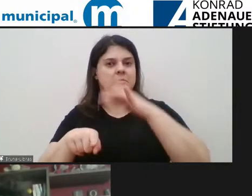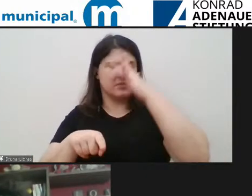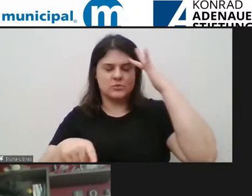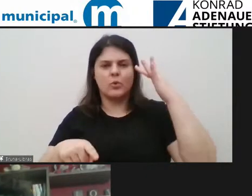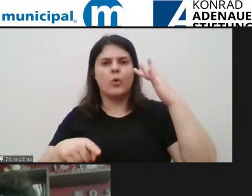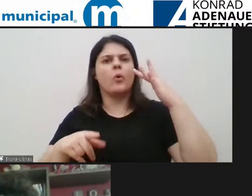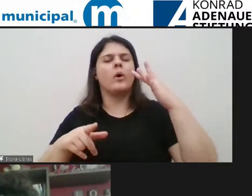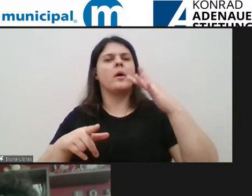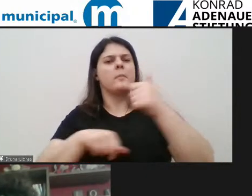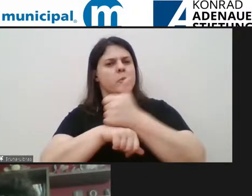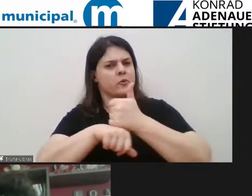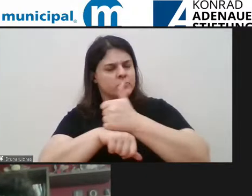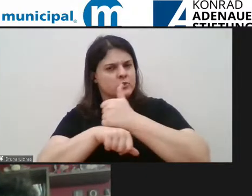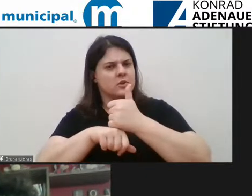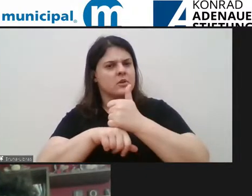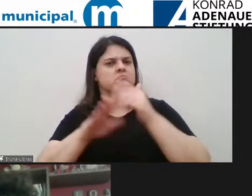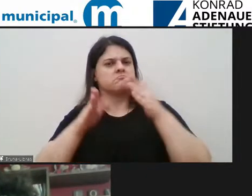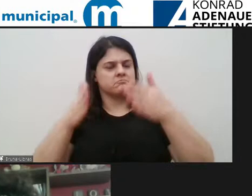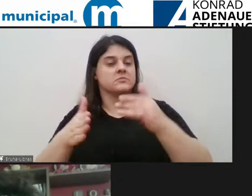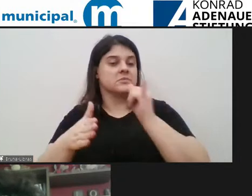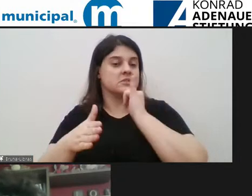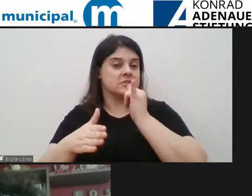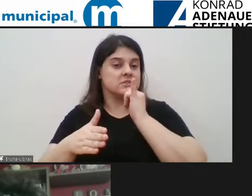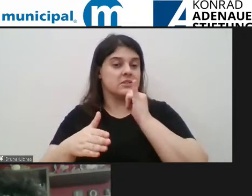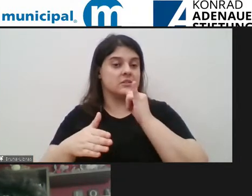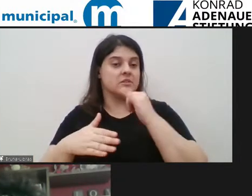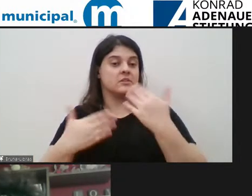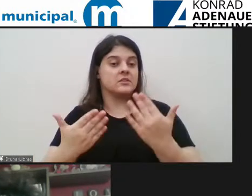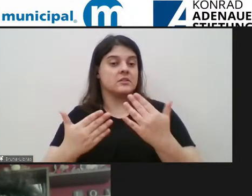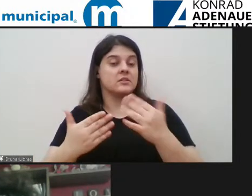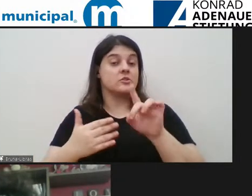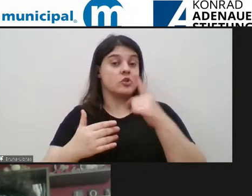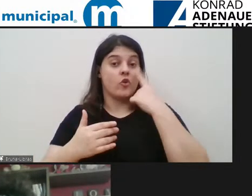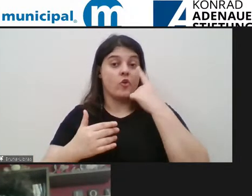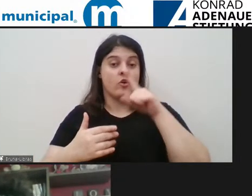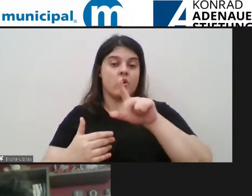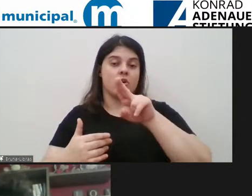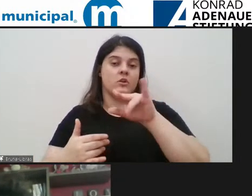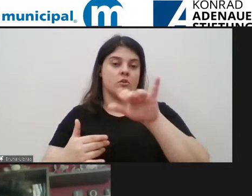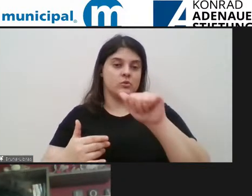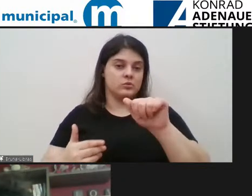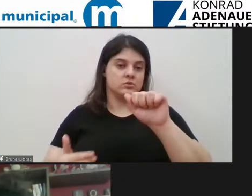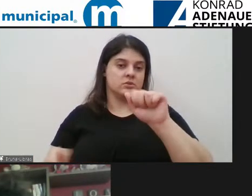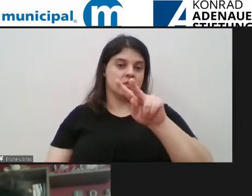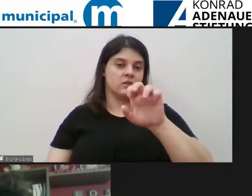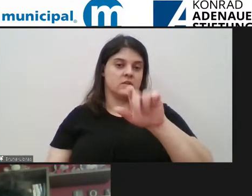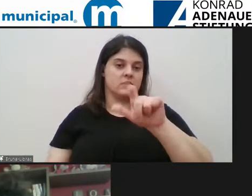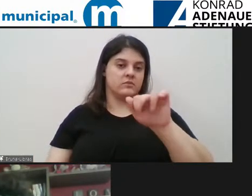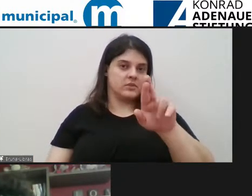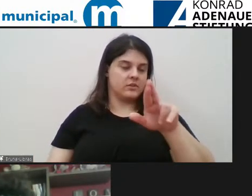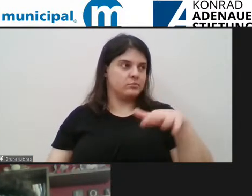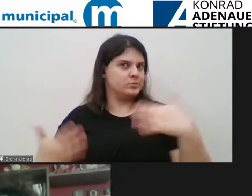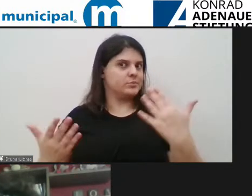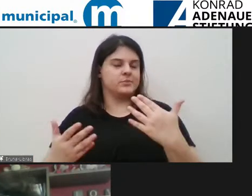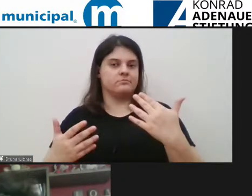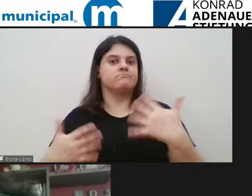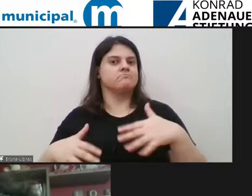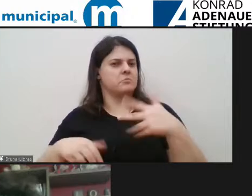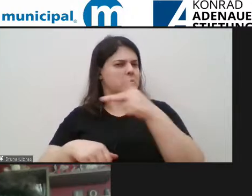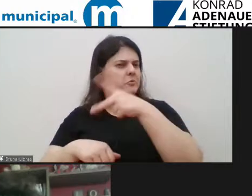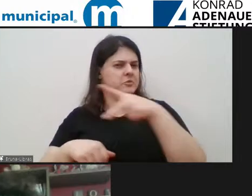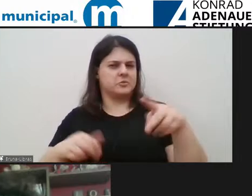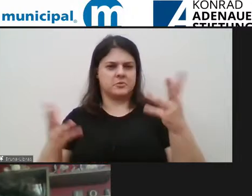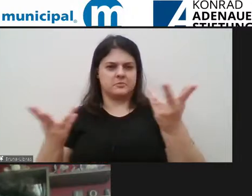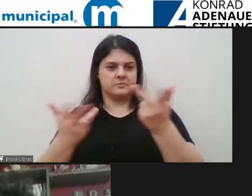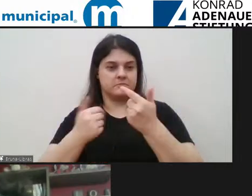nas suas respectivas áreas aparecer a princípios a democracia aqui ó só sente o naipe Lúcia Avelar que enfim Dispensa comentários grande